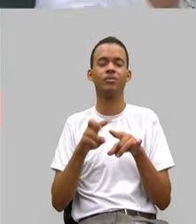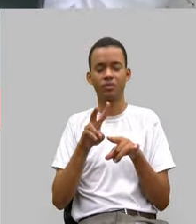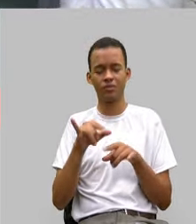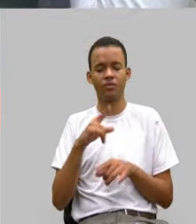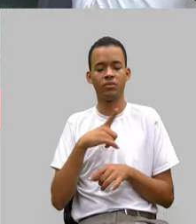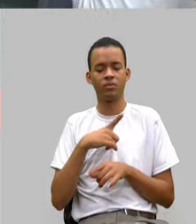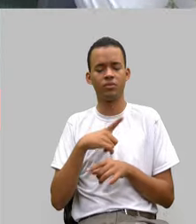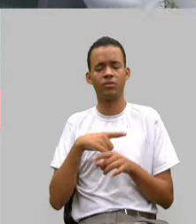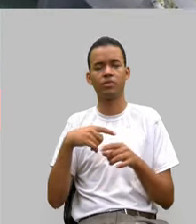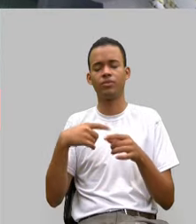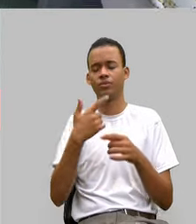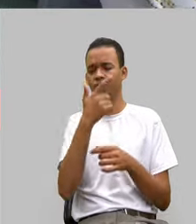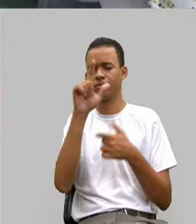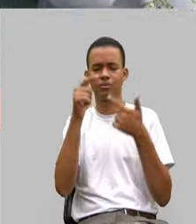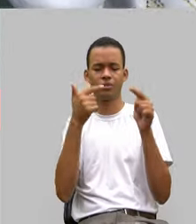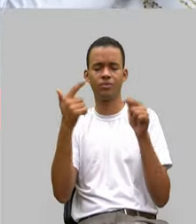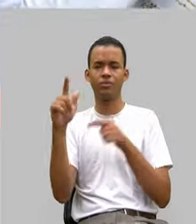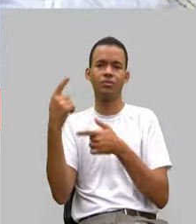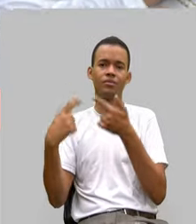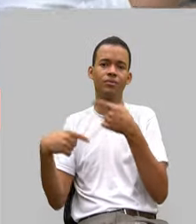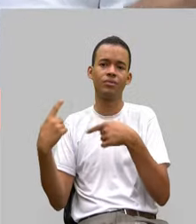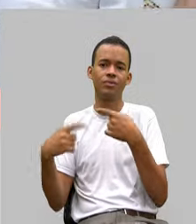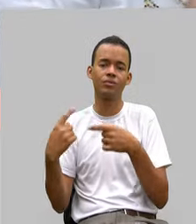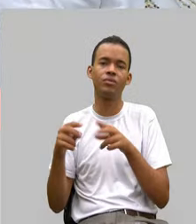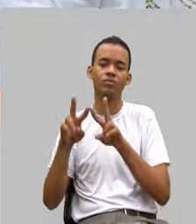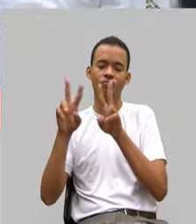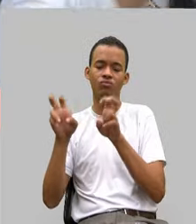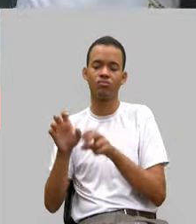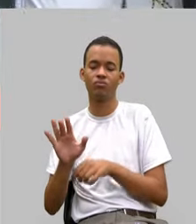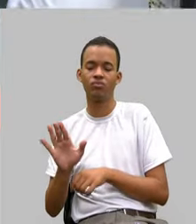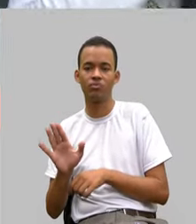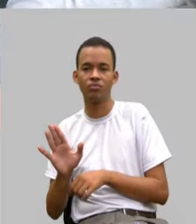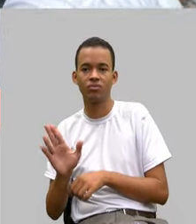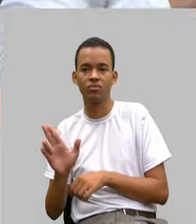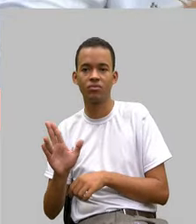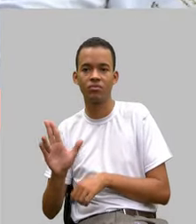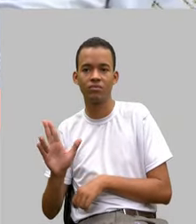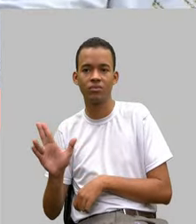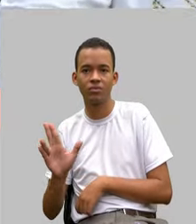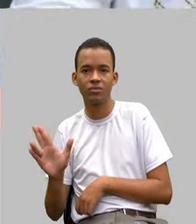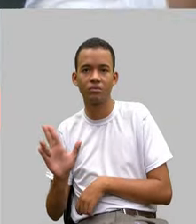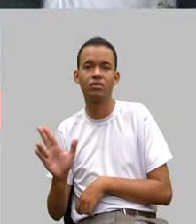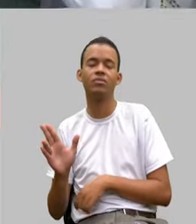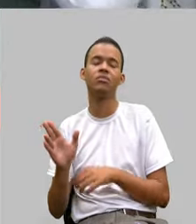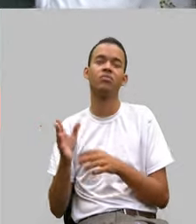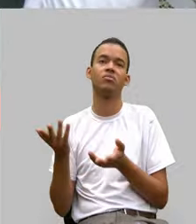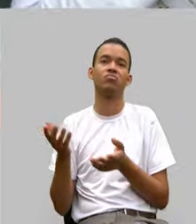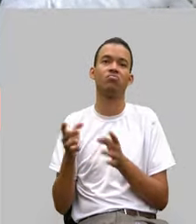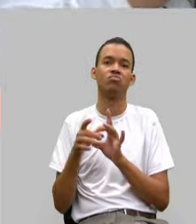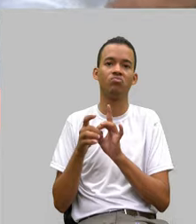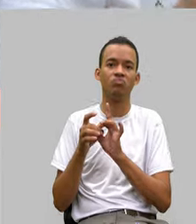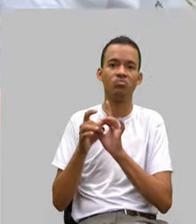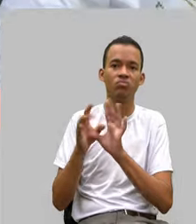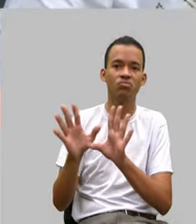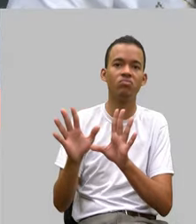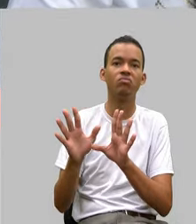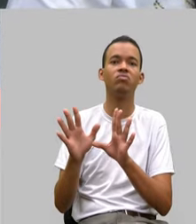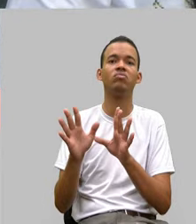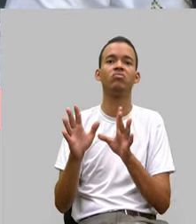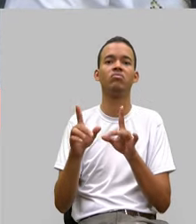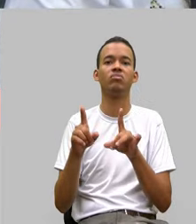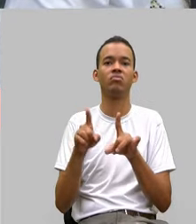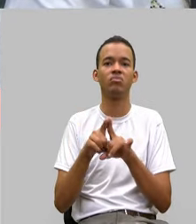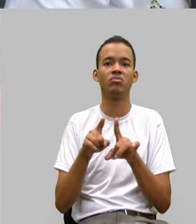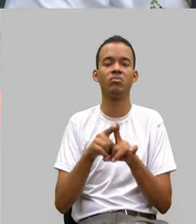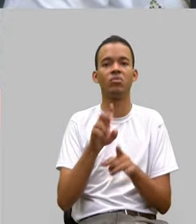discussões sobre cannabis sobre liberação de de de uso de eh Recreativo que você